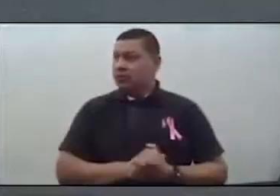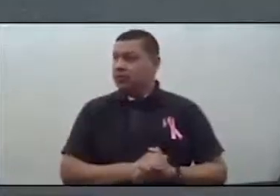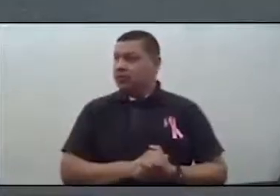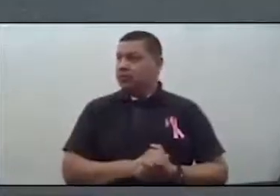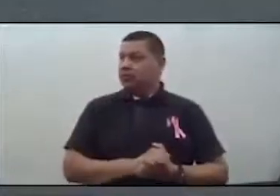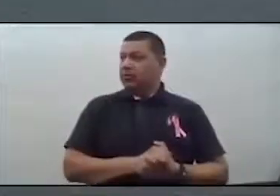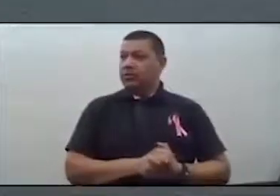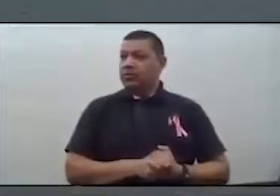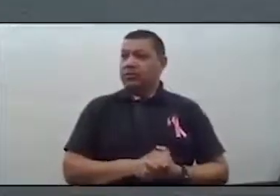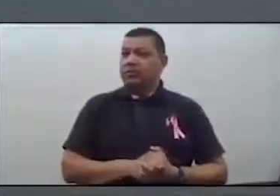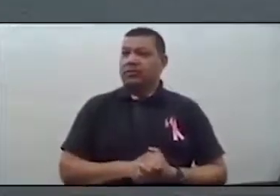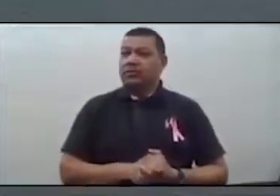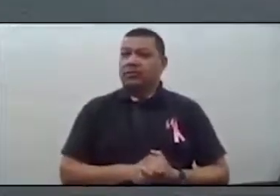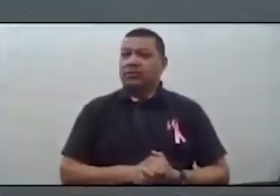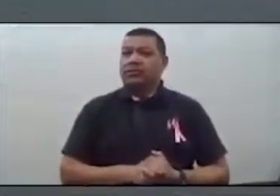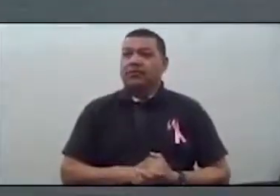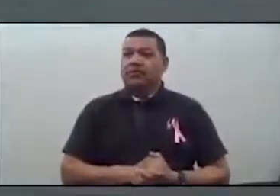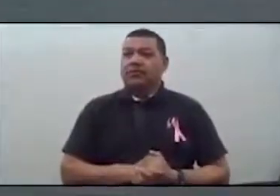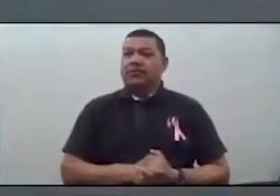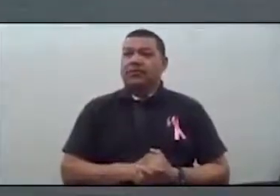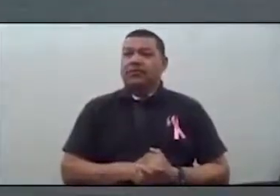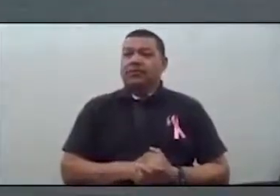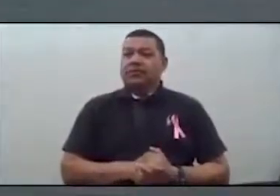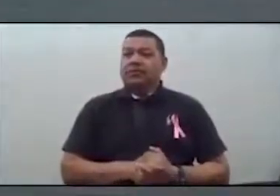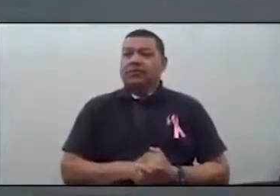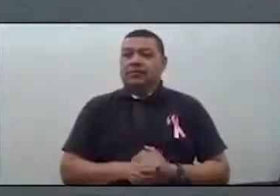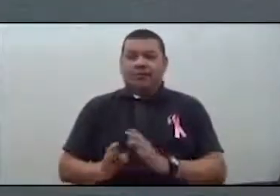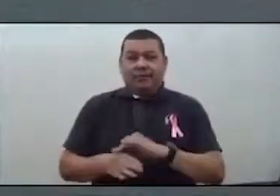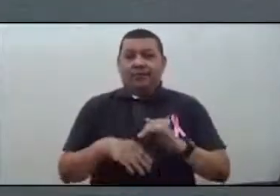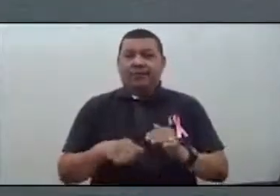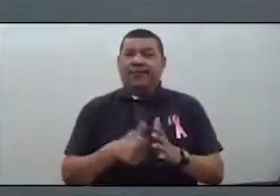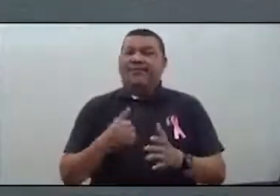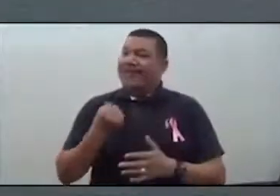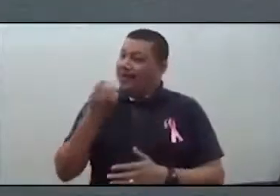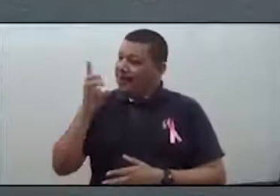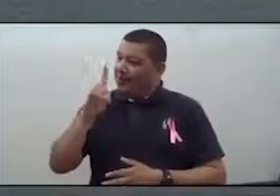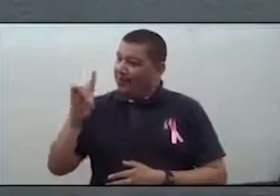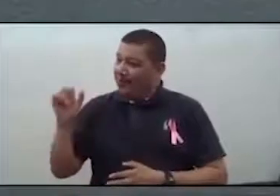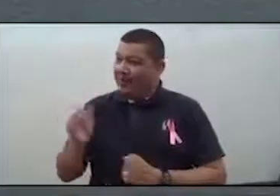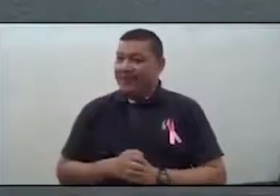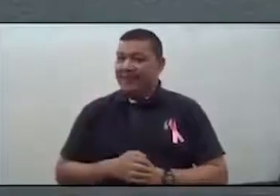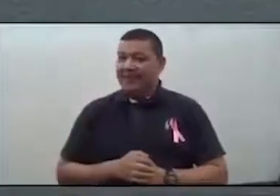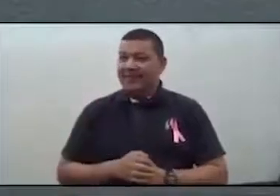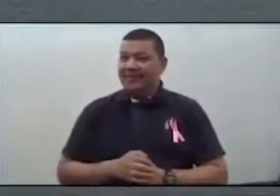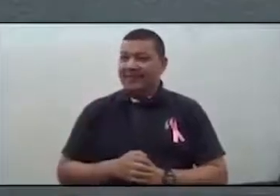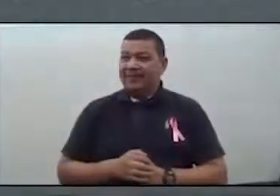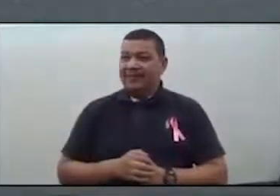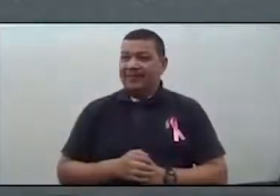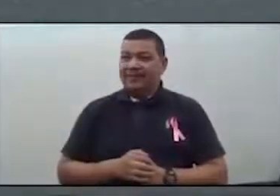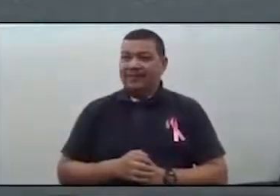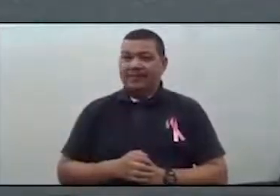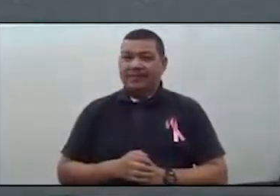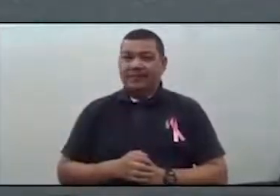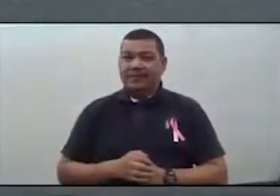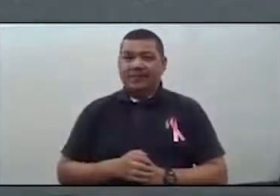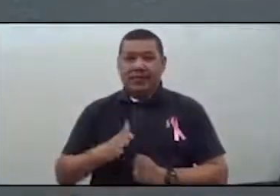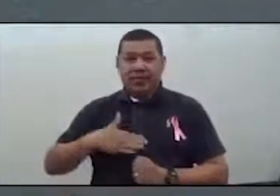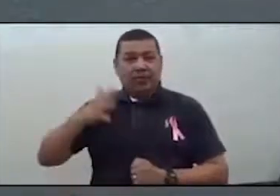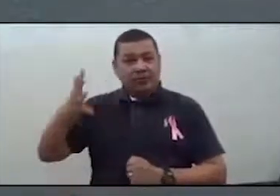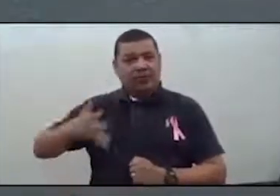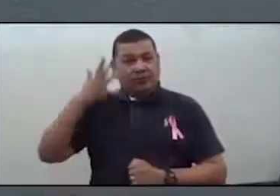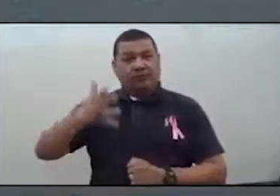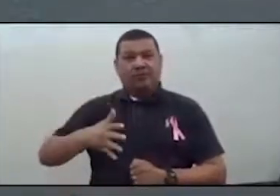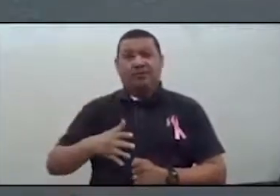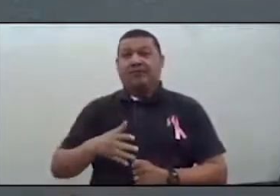me cede a palavra. Pois não, vereador. Primeiramente, um bom dia, né? Não está na hora do meu discurso, acabei não falando, tá?